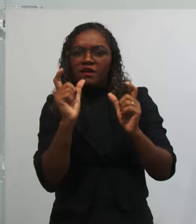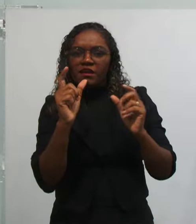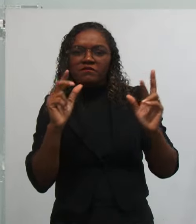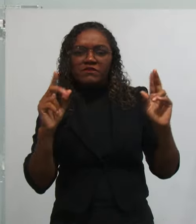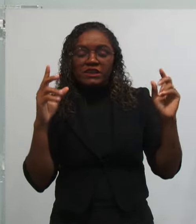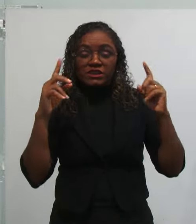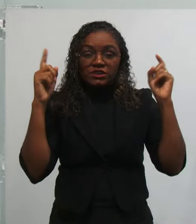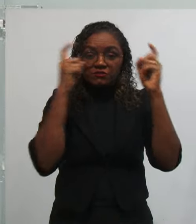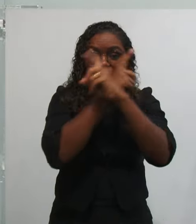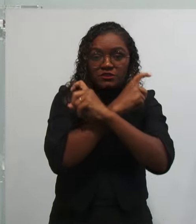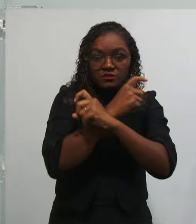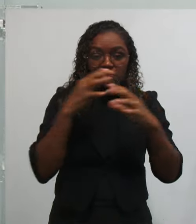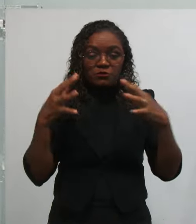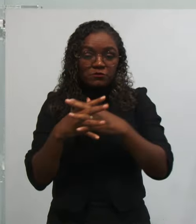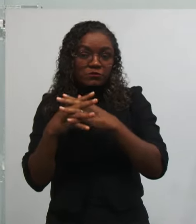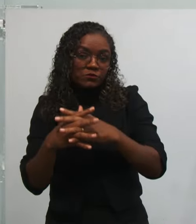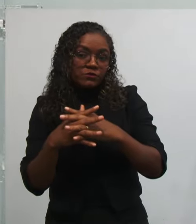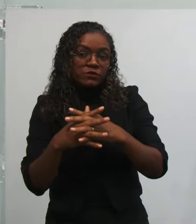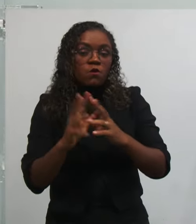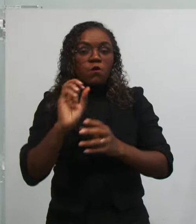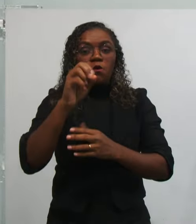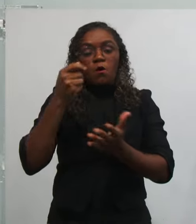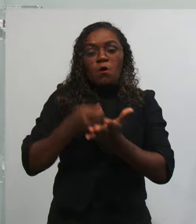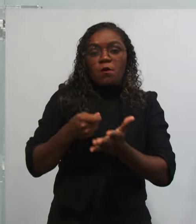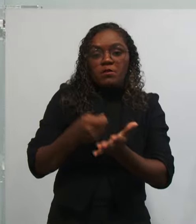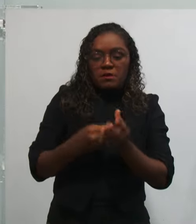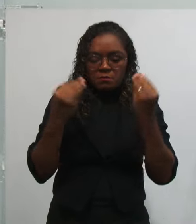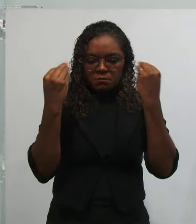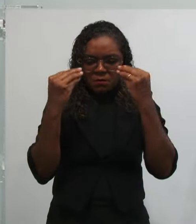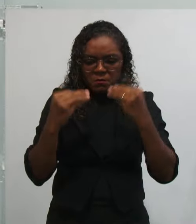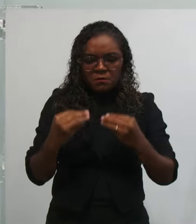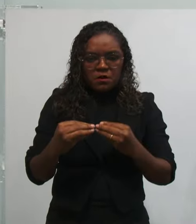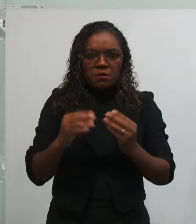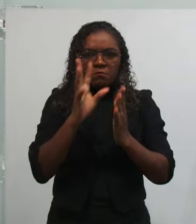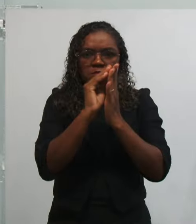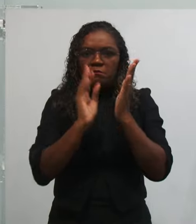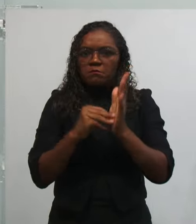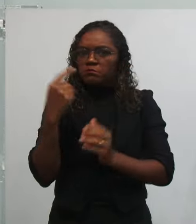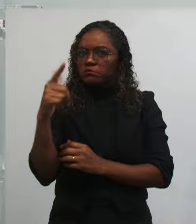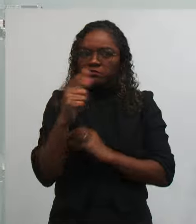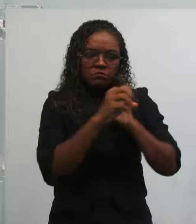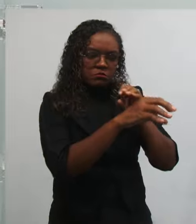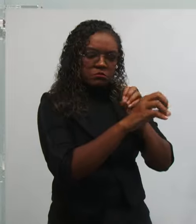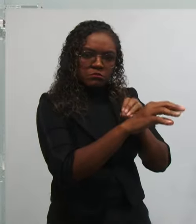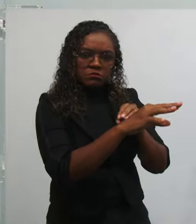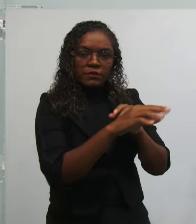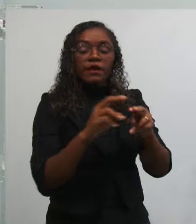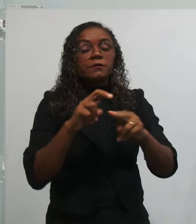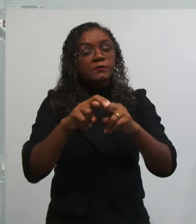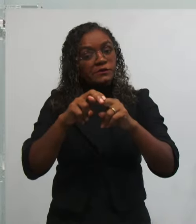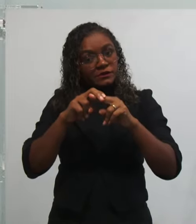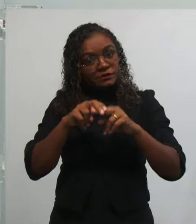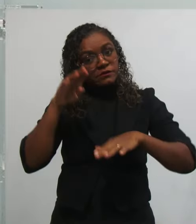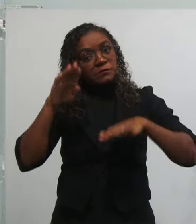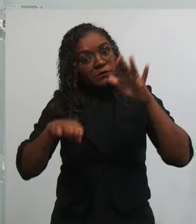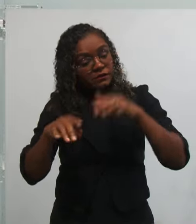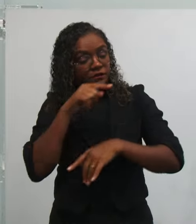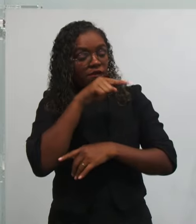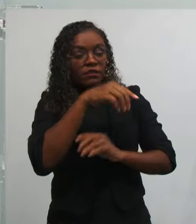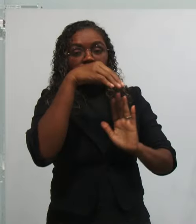exigimos questões que não foram trabalhadas no conteúdo durante a disciplina então é muito importante